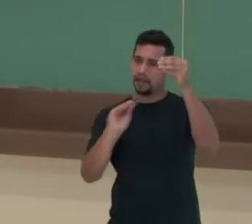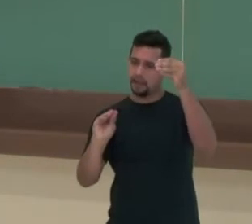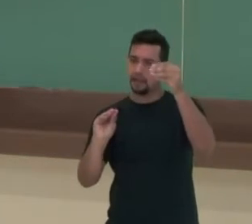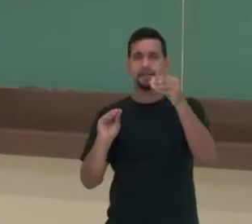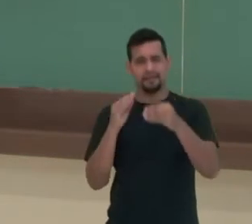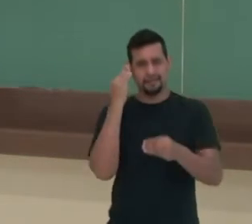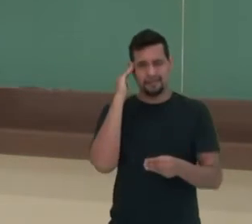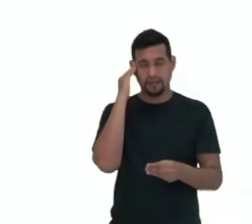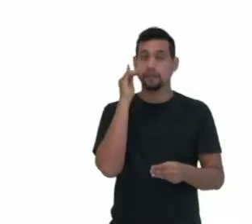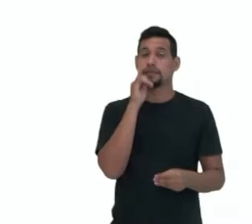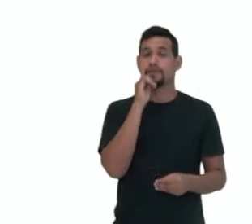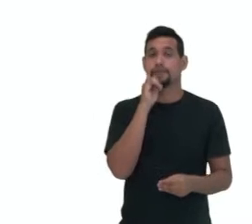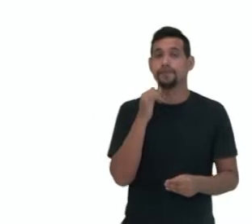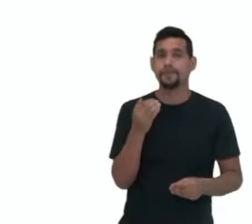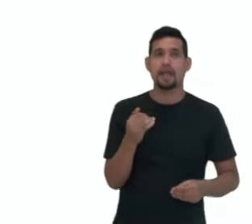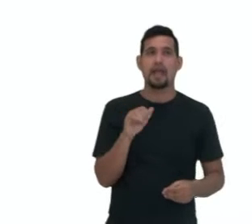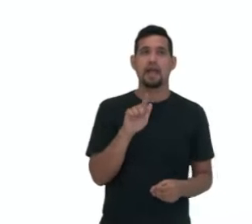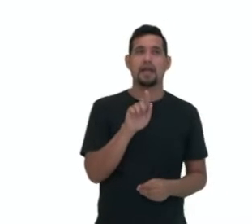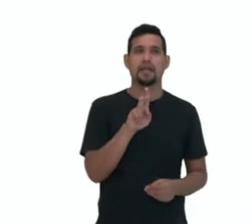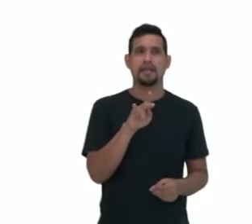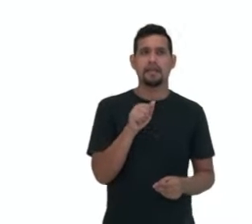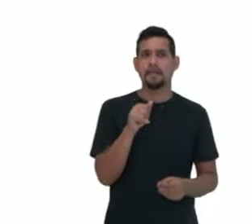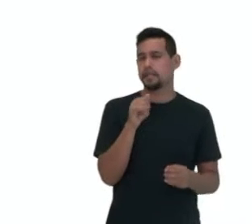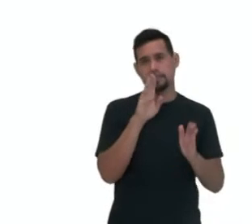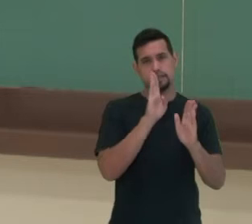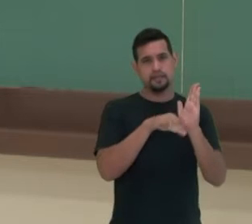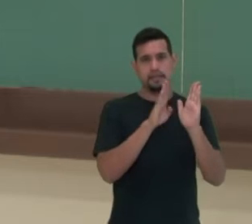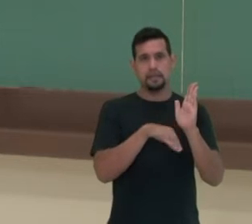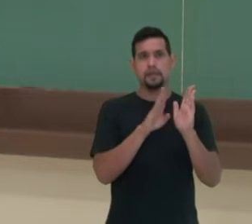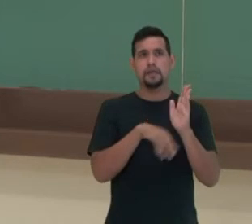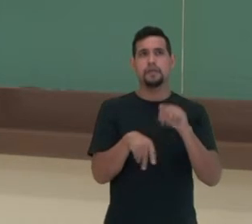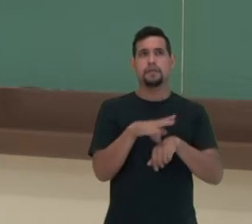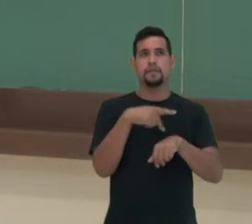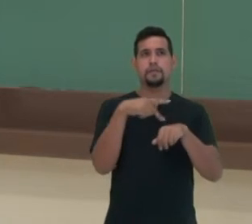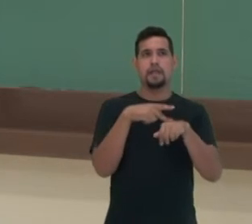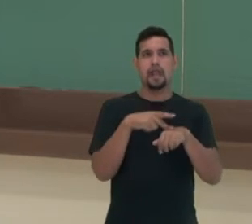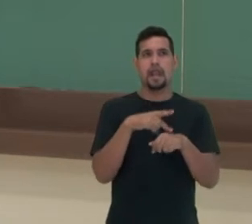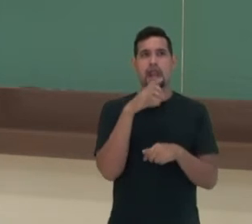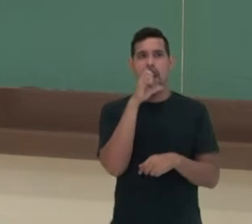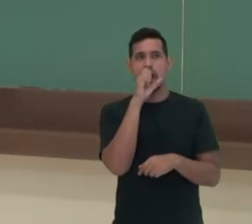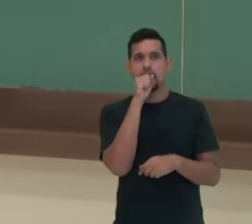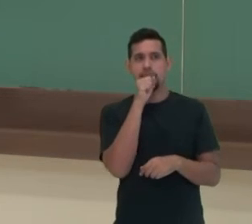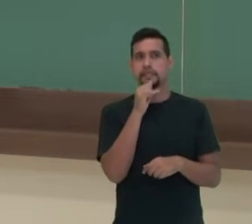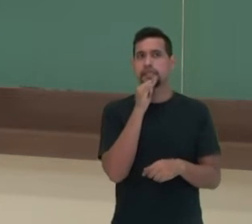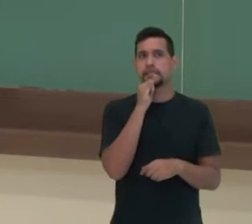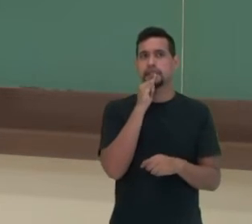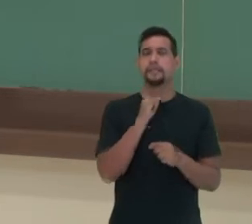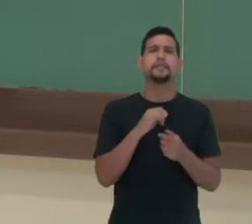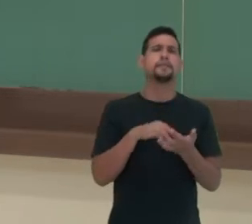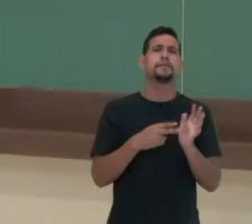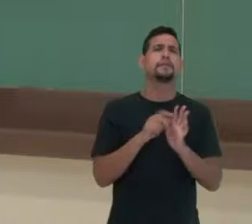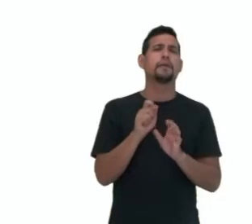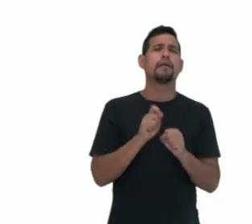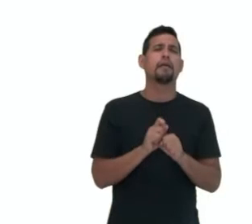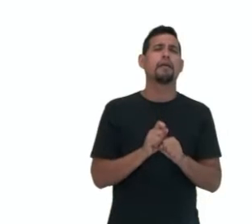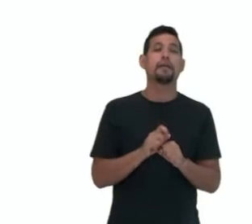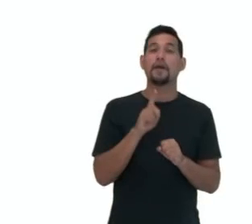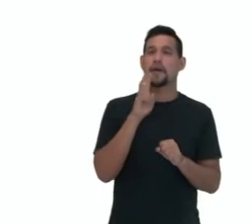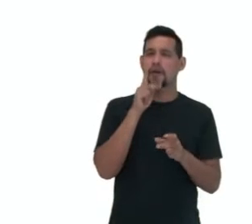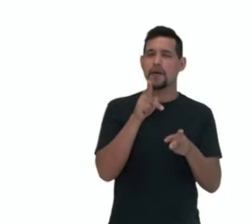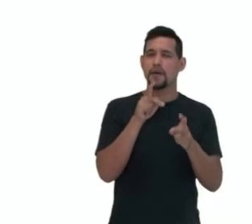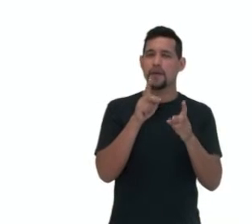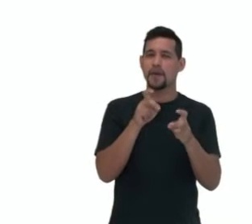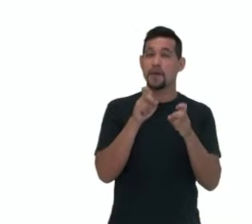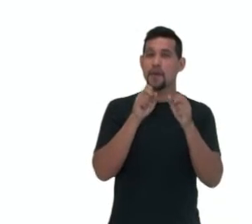cima. Não, desculpe, não é Guiana Francesa não. Tirando os países aqui, em laranja, então, na América Latina. Olha o México.